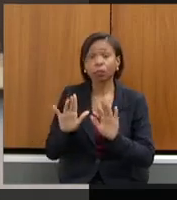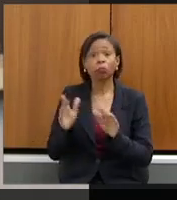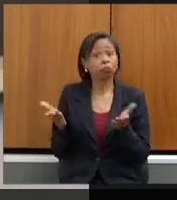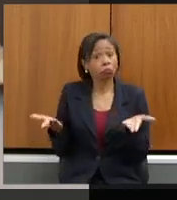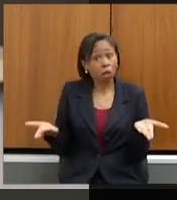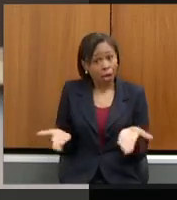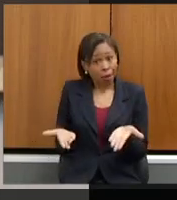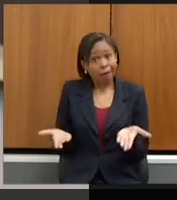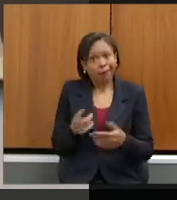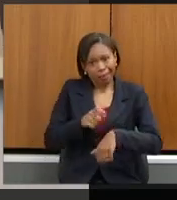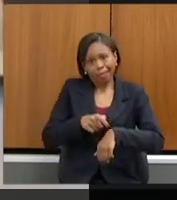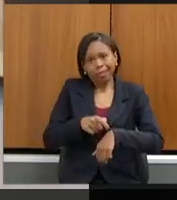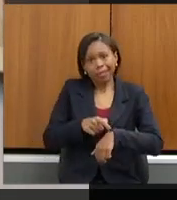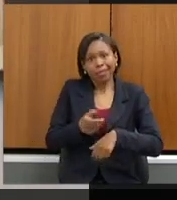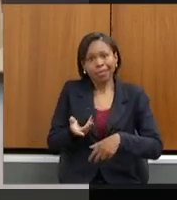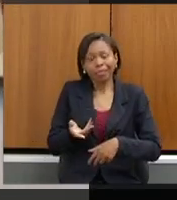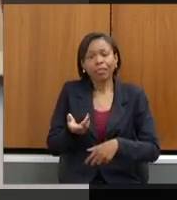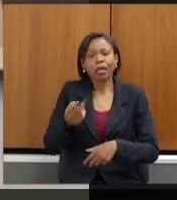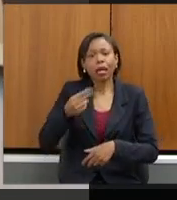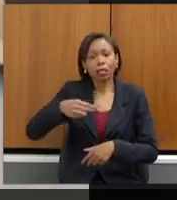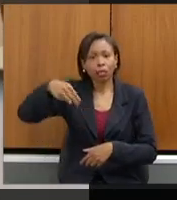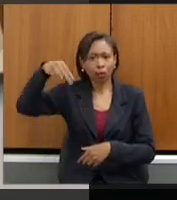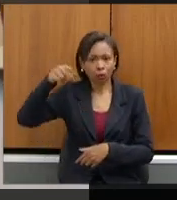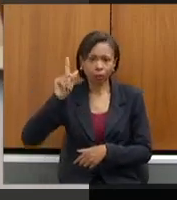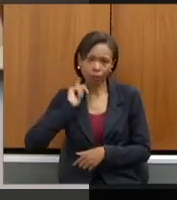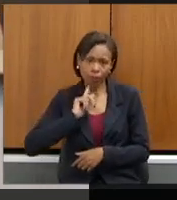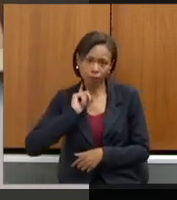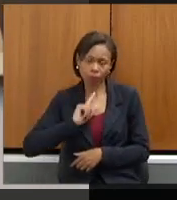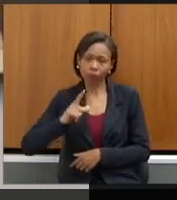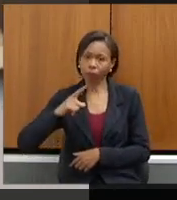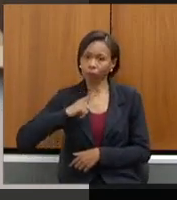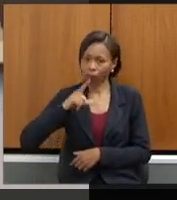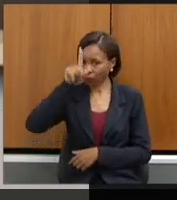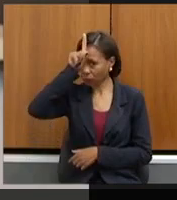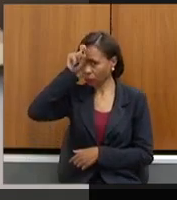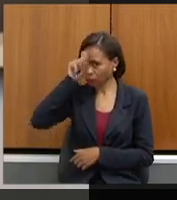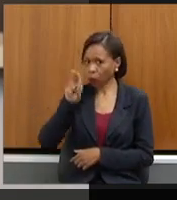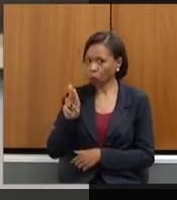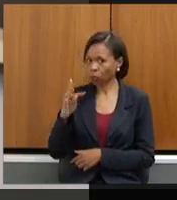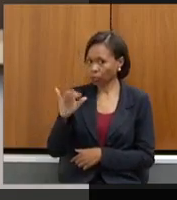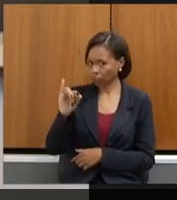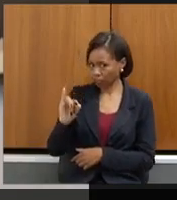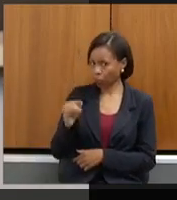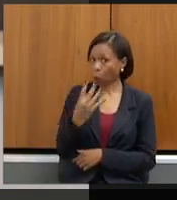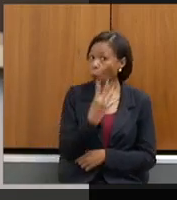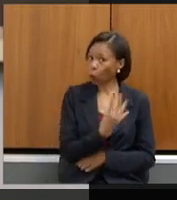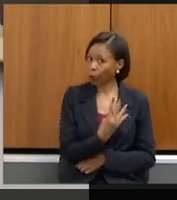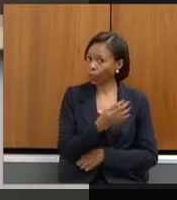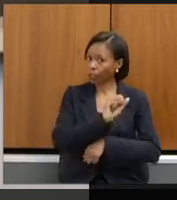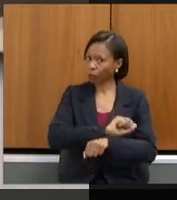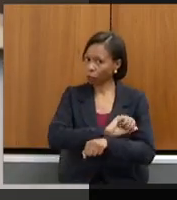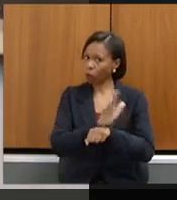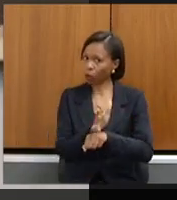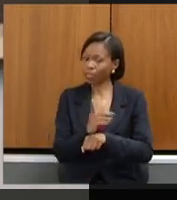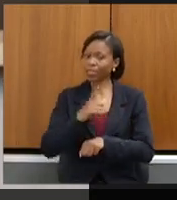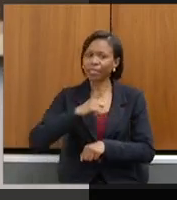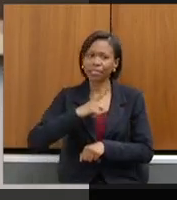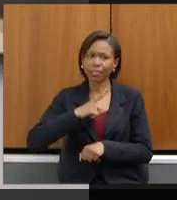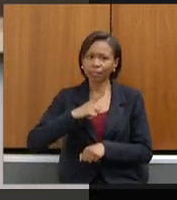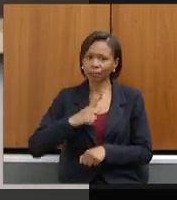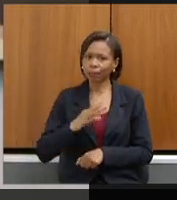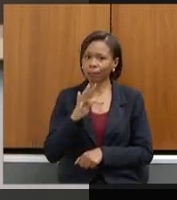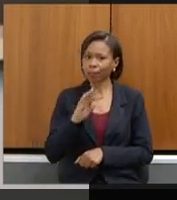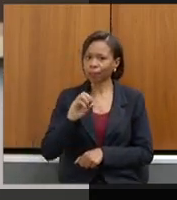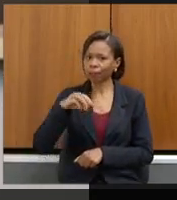hein no norte de Minas nós temos hospitais com UTI quatro de Montes Claros que tem tomógrafo um